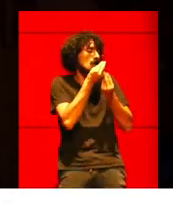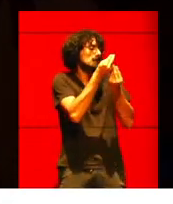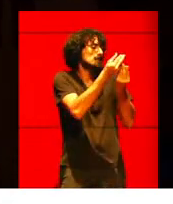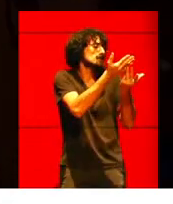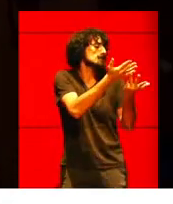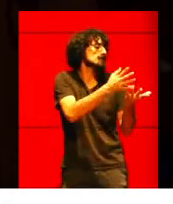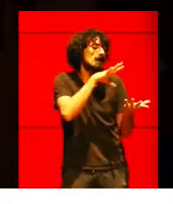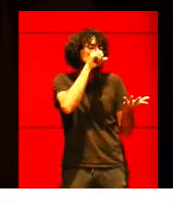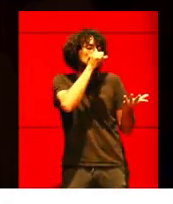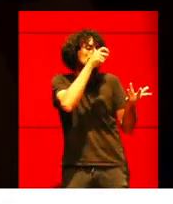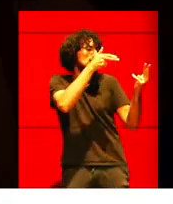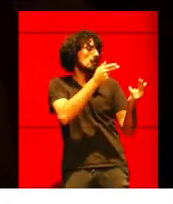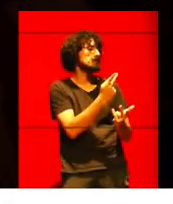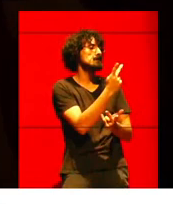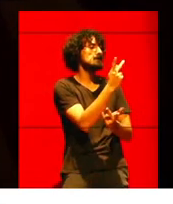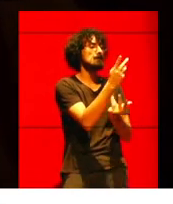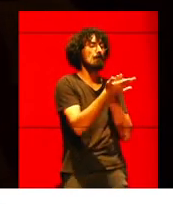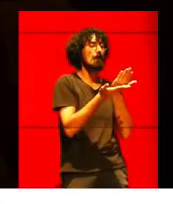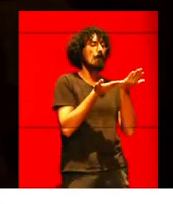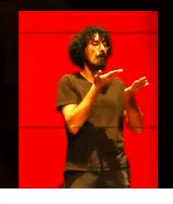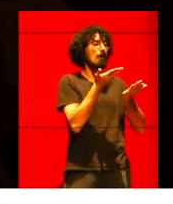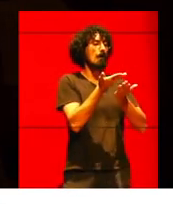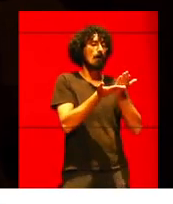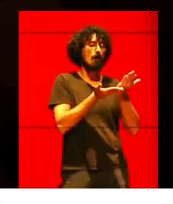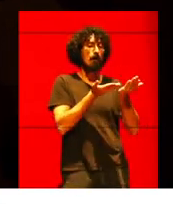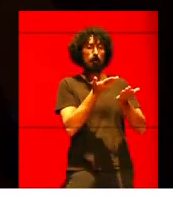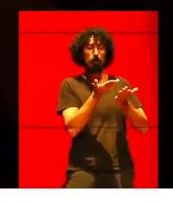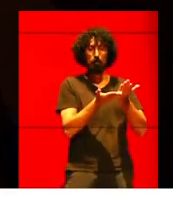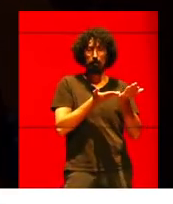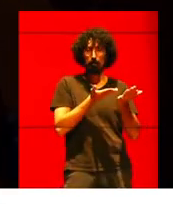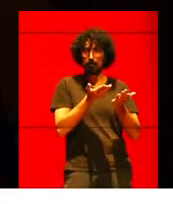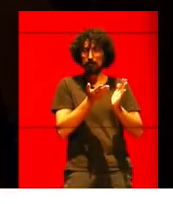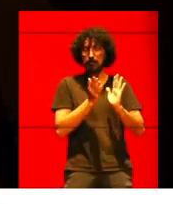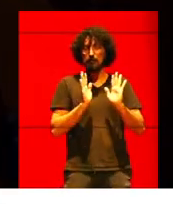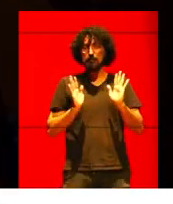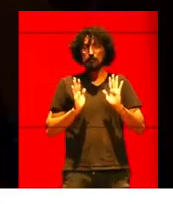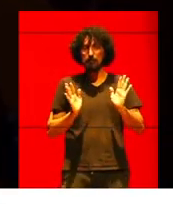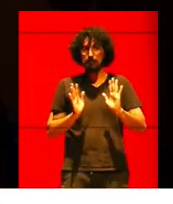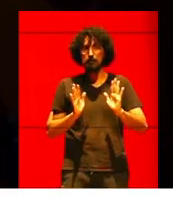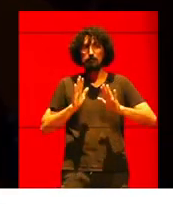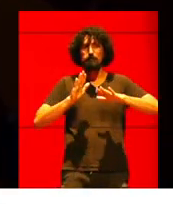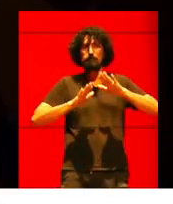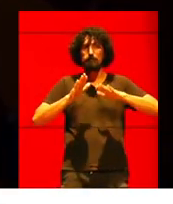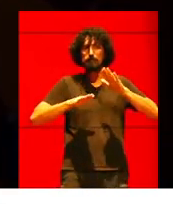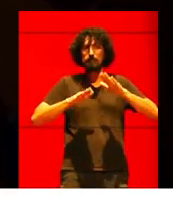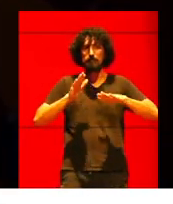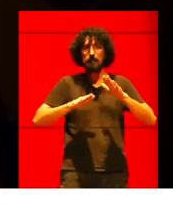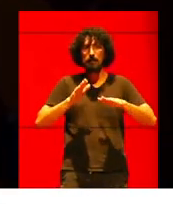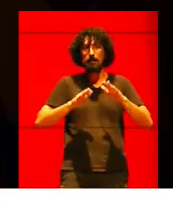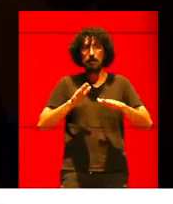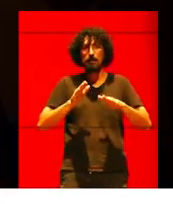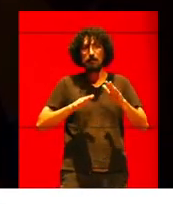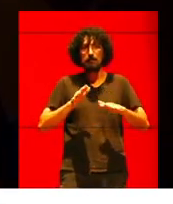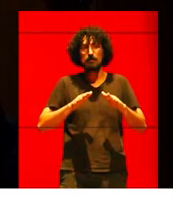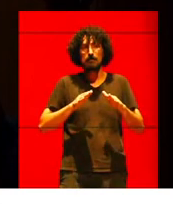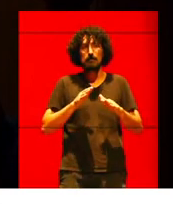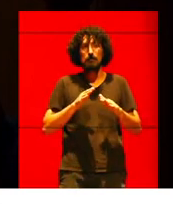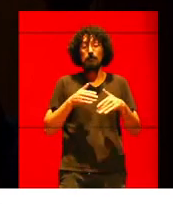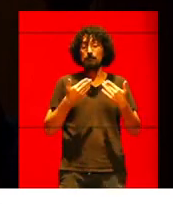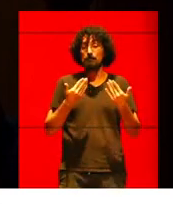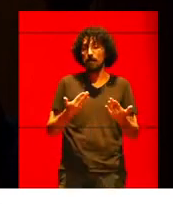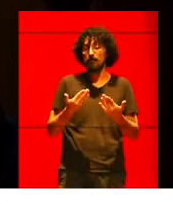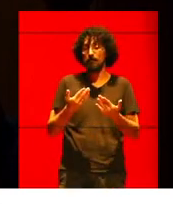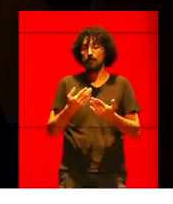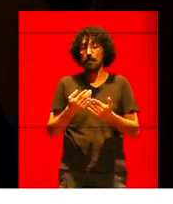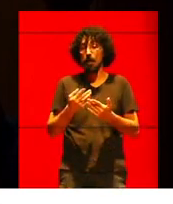todas umas palavras, uns adjetivos utilizados para fazer, né, aquela volta toda. O romântico.